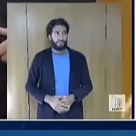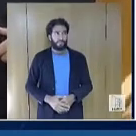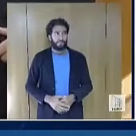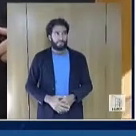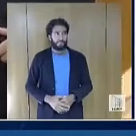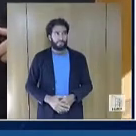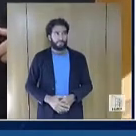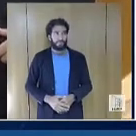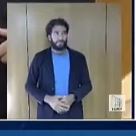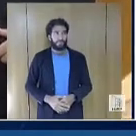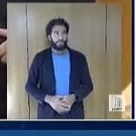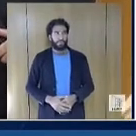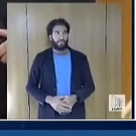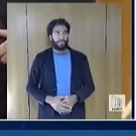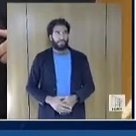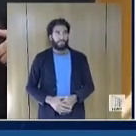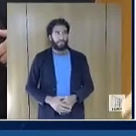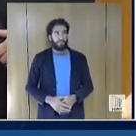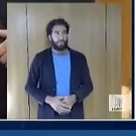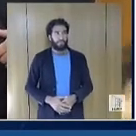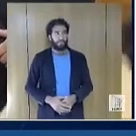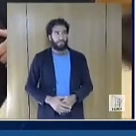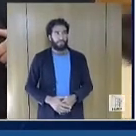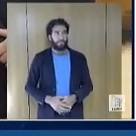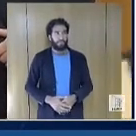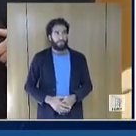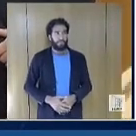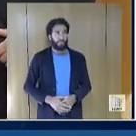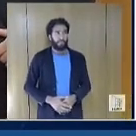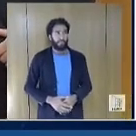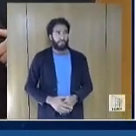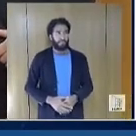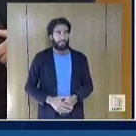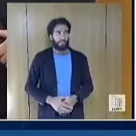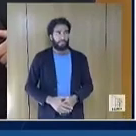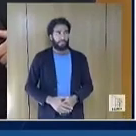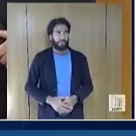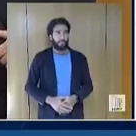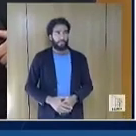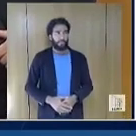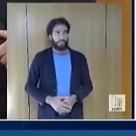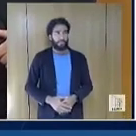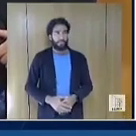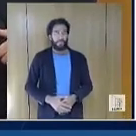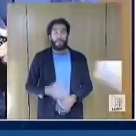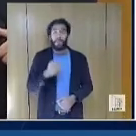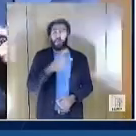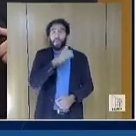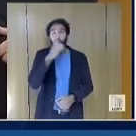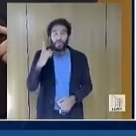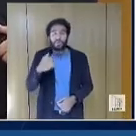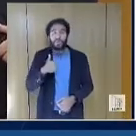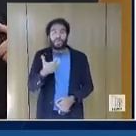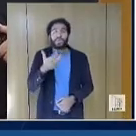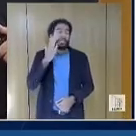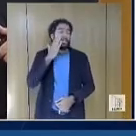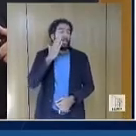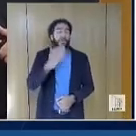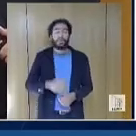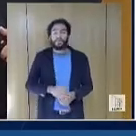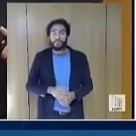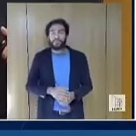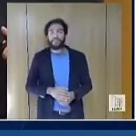da execução, né? Ele era apontado ali, acho que, como o motorista que dirigiu o carro para o Rony executar,